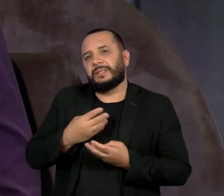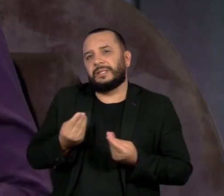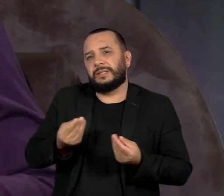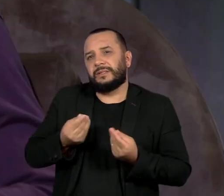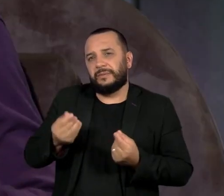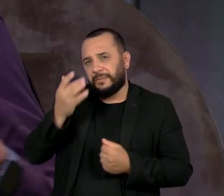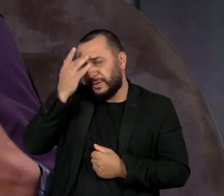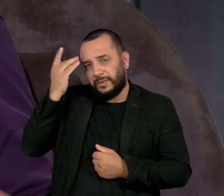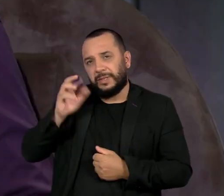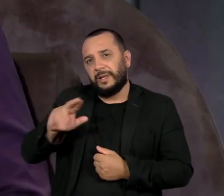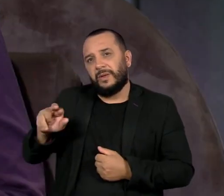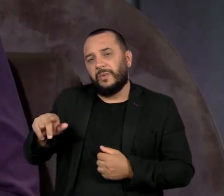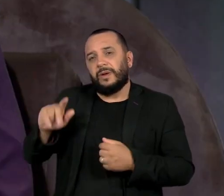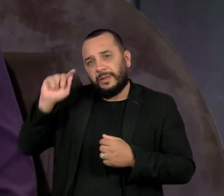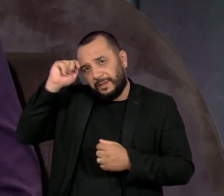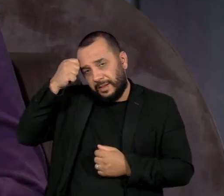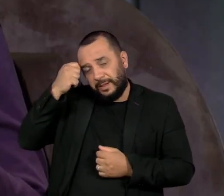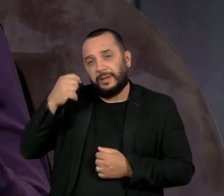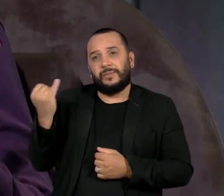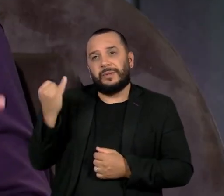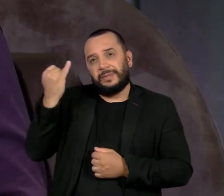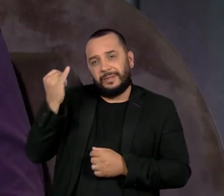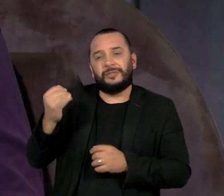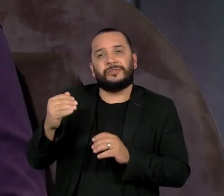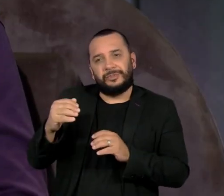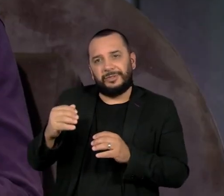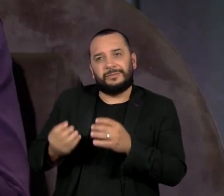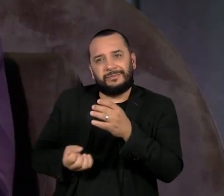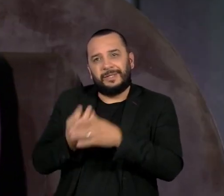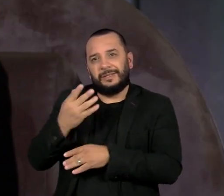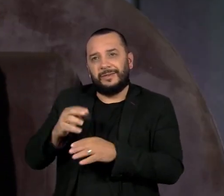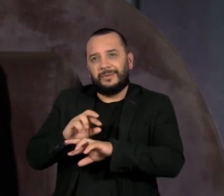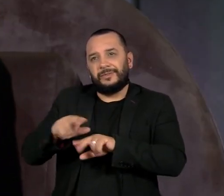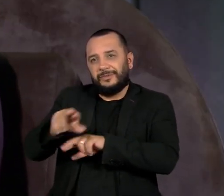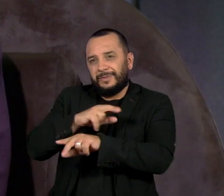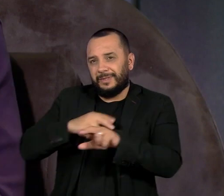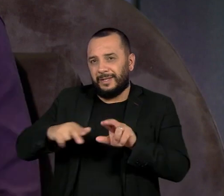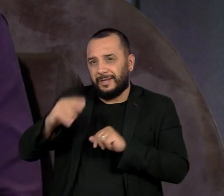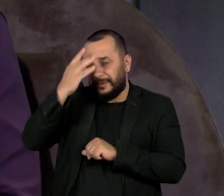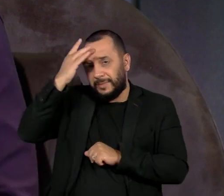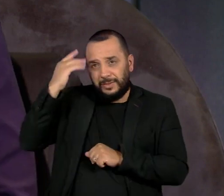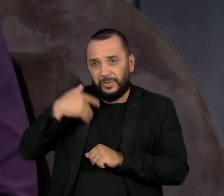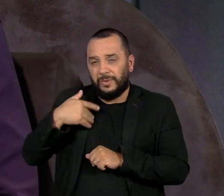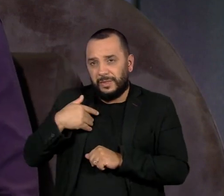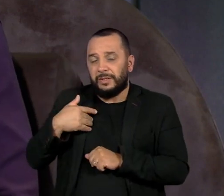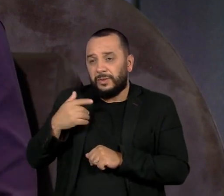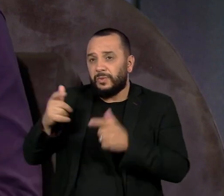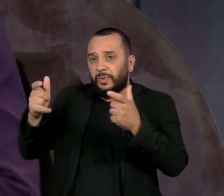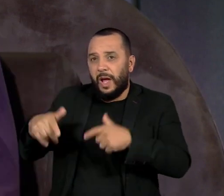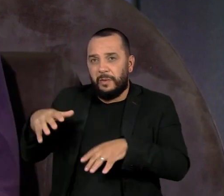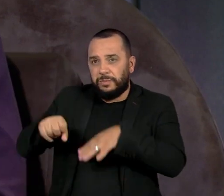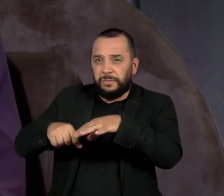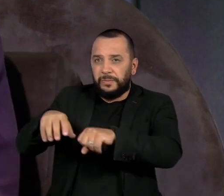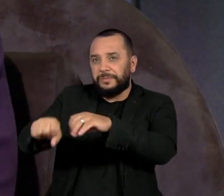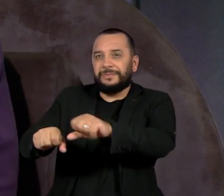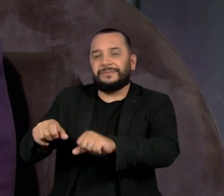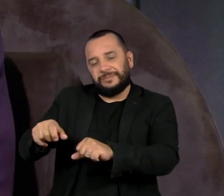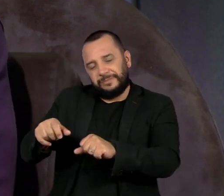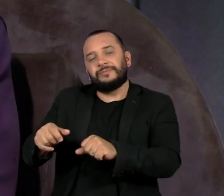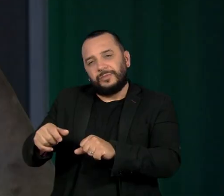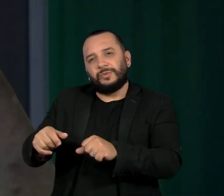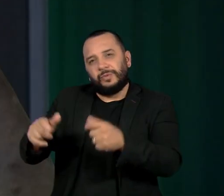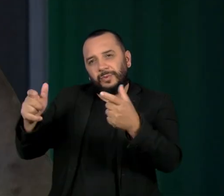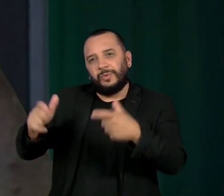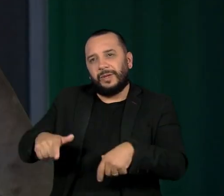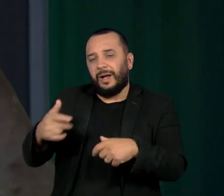É interessante para a construção dessa diversidade, né? Para a normalização dessas pessoas ocupando esses lugares um pouco mais prestigiados, digamos